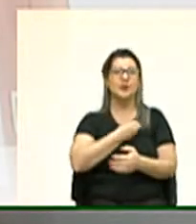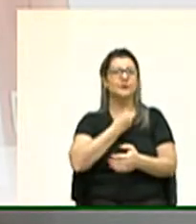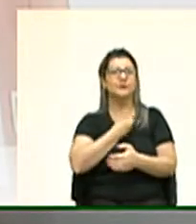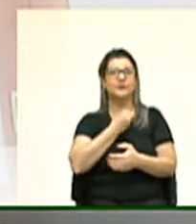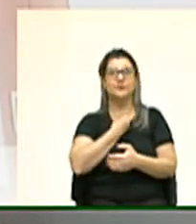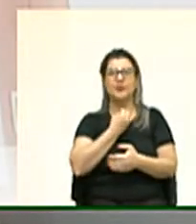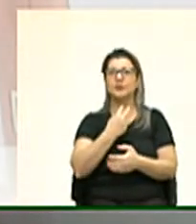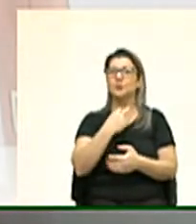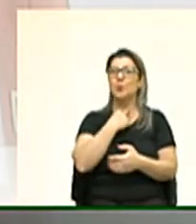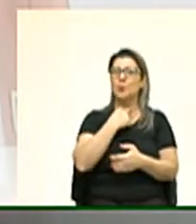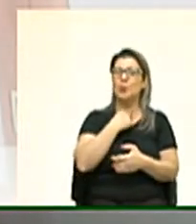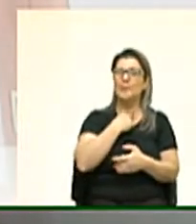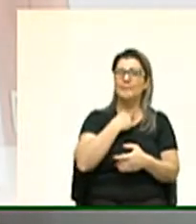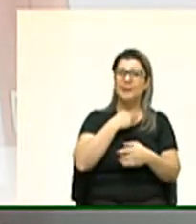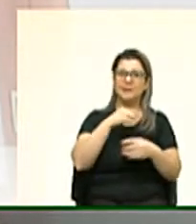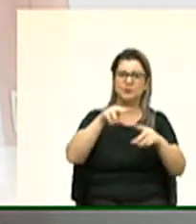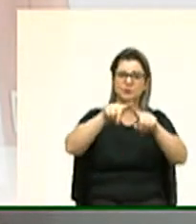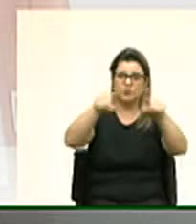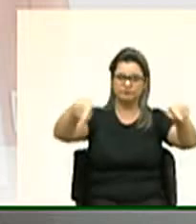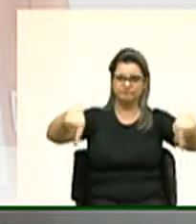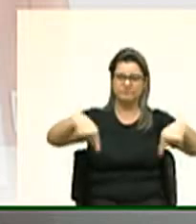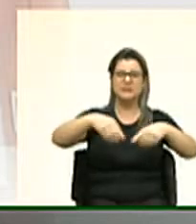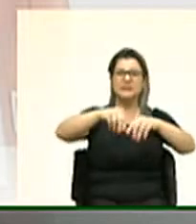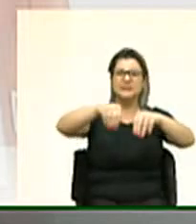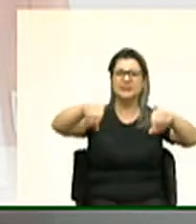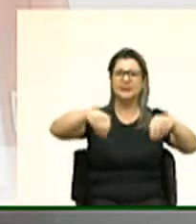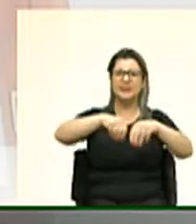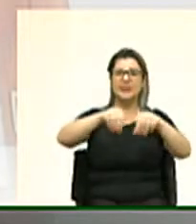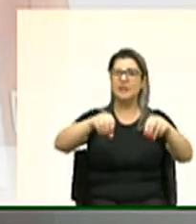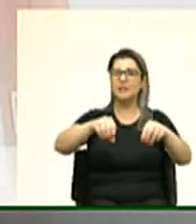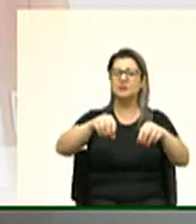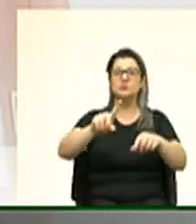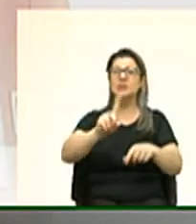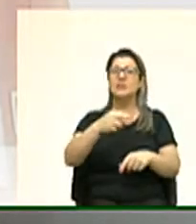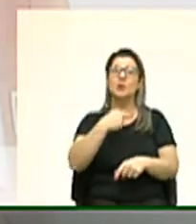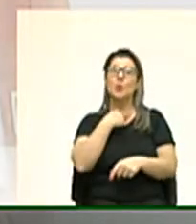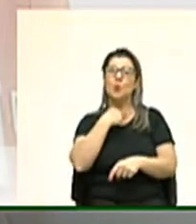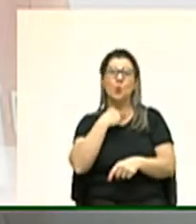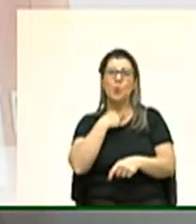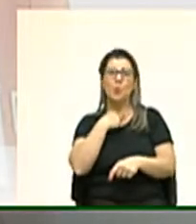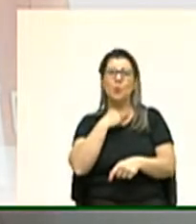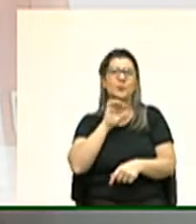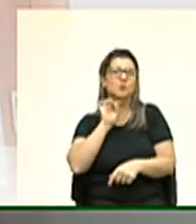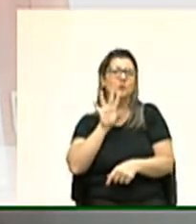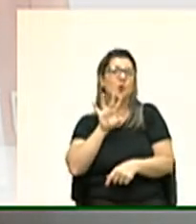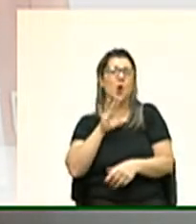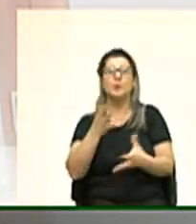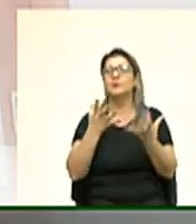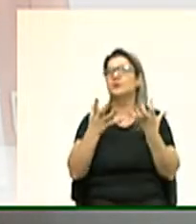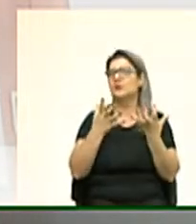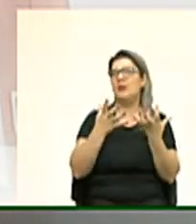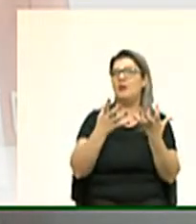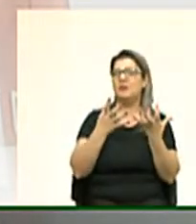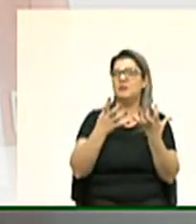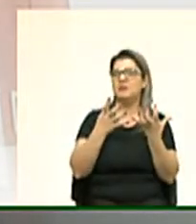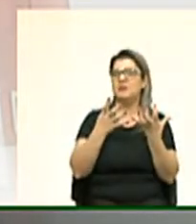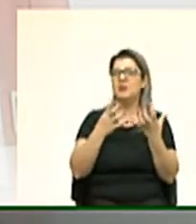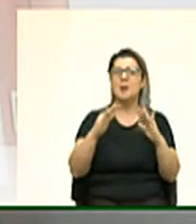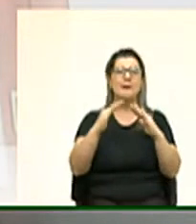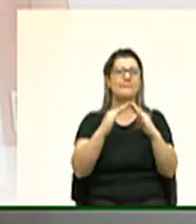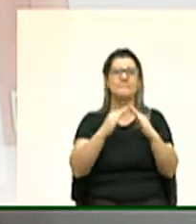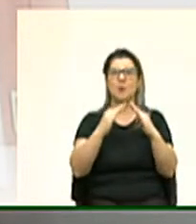ocupam terrenos não ocupam porque querem, não ficam em barracos de lona preta porque acham